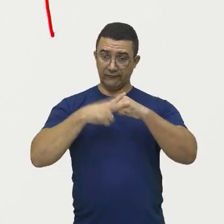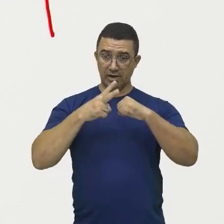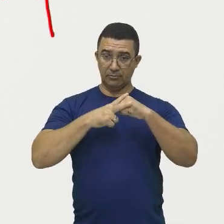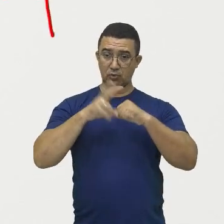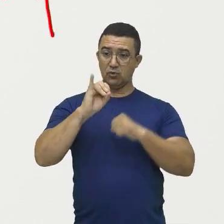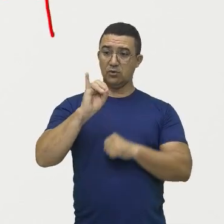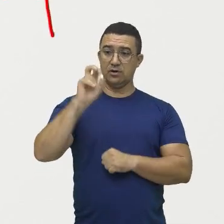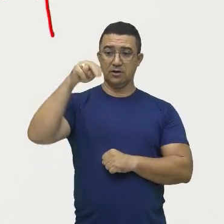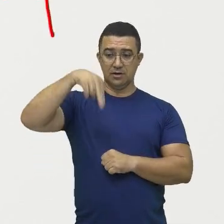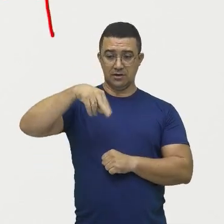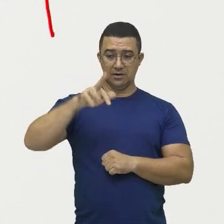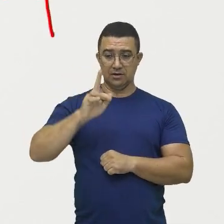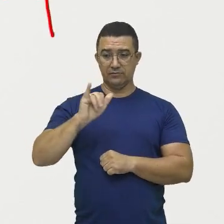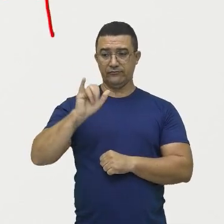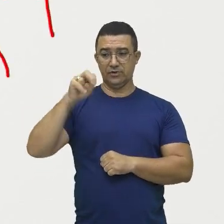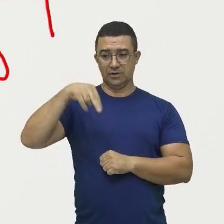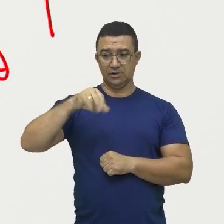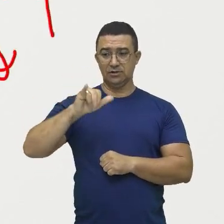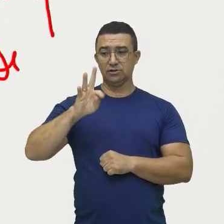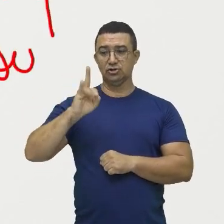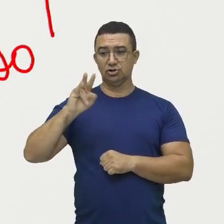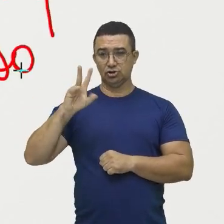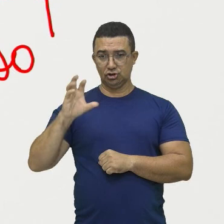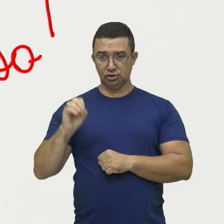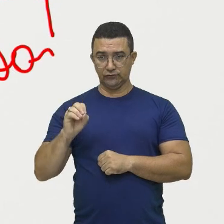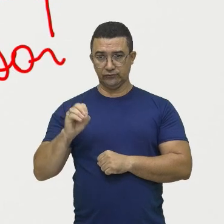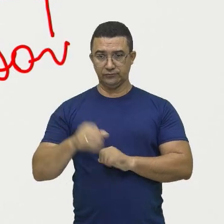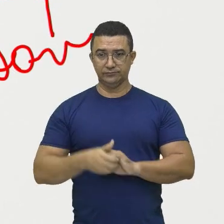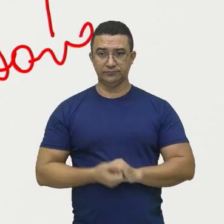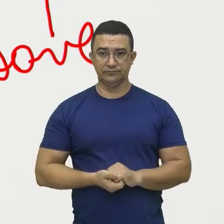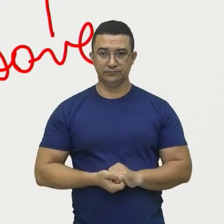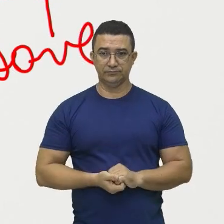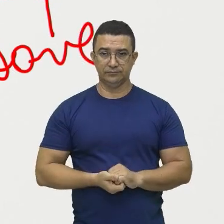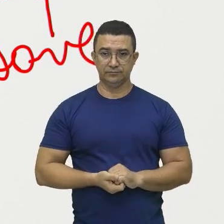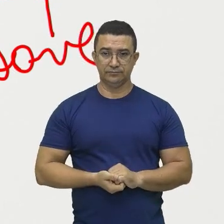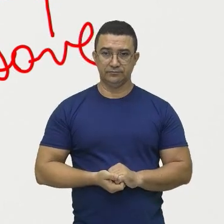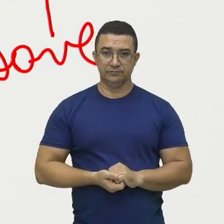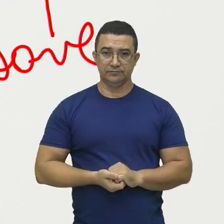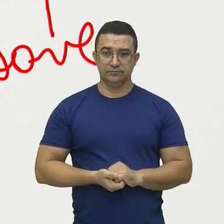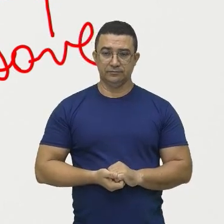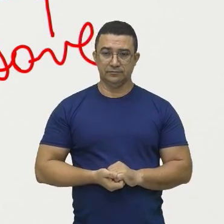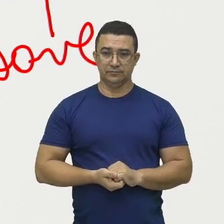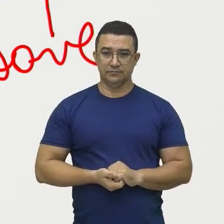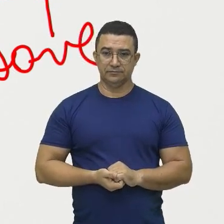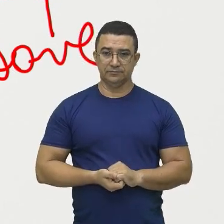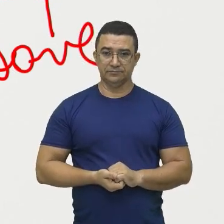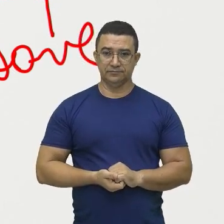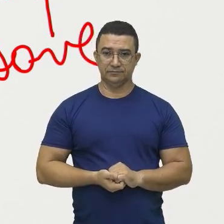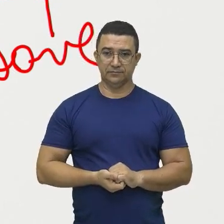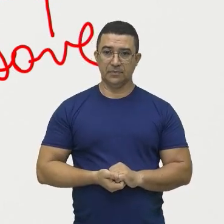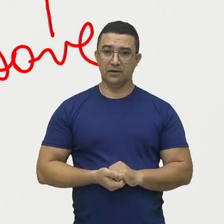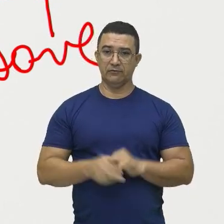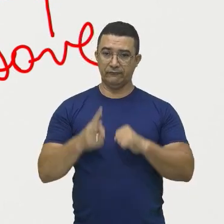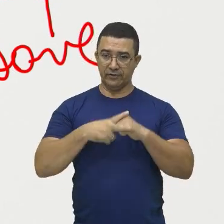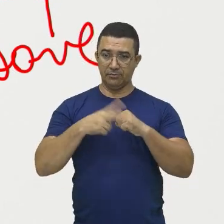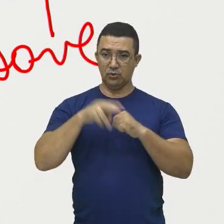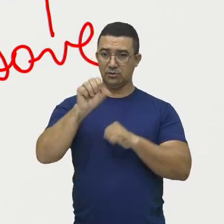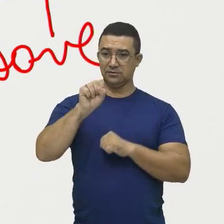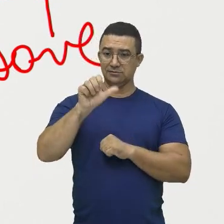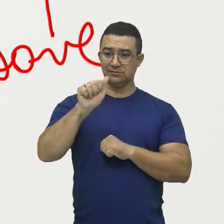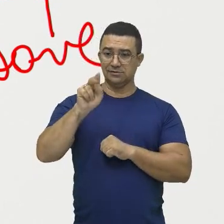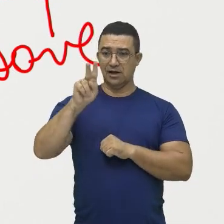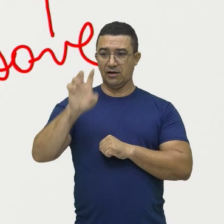infinitivo, tá? Ou seja, nesse caso seria o verbo save, tá? Lá no quando vocês vão